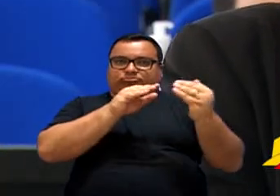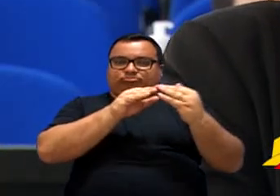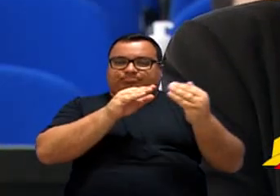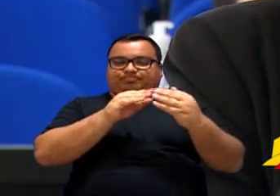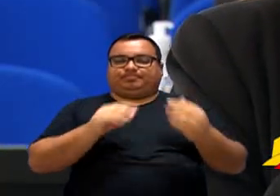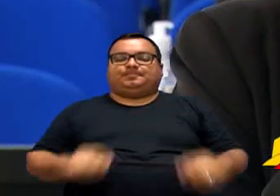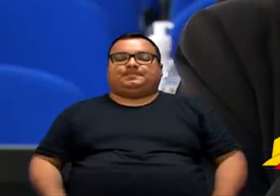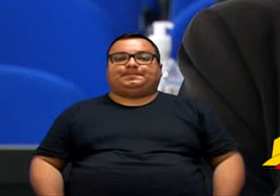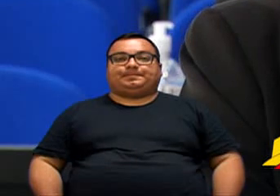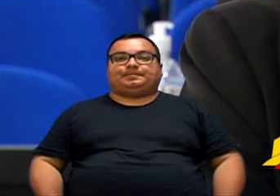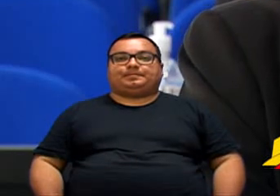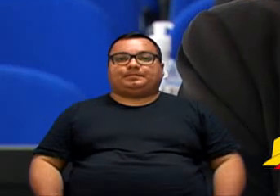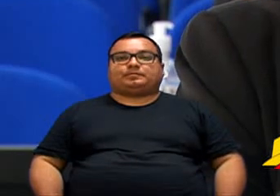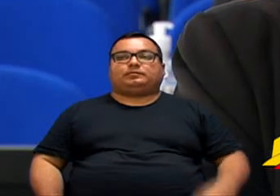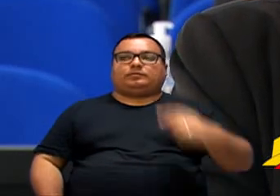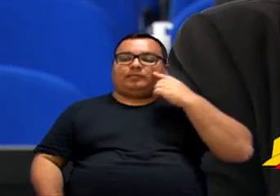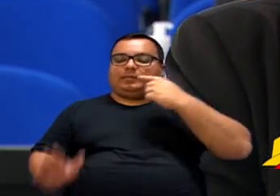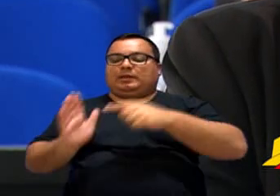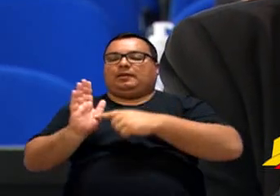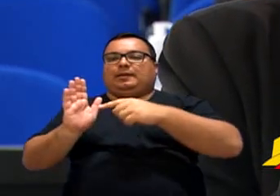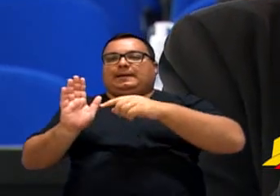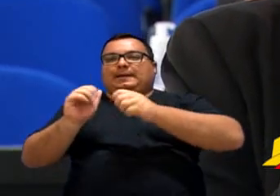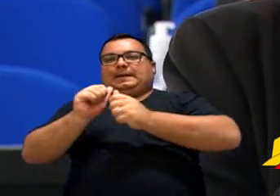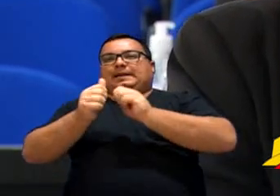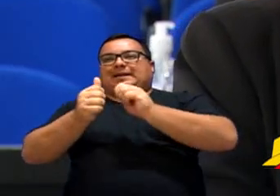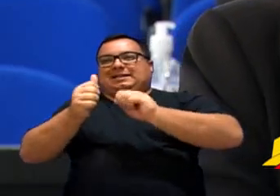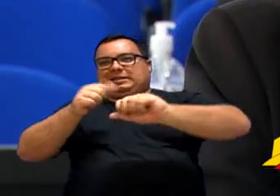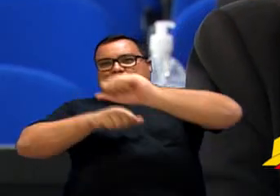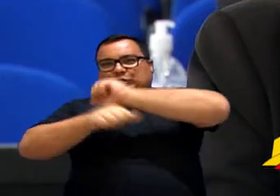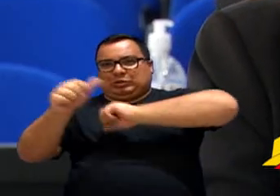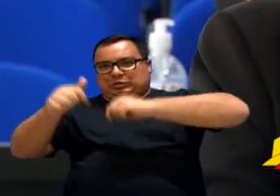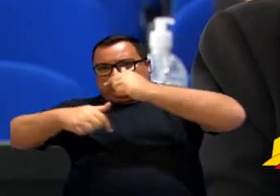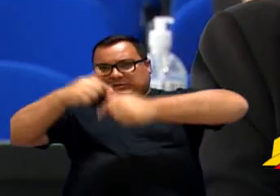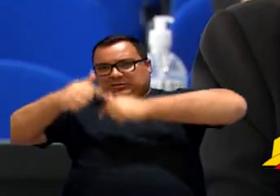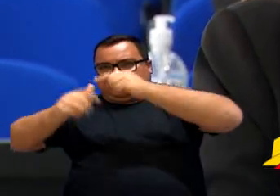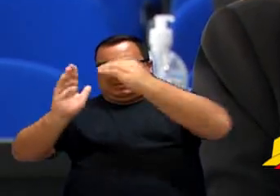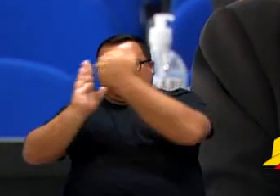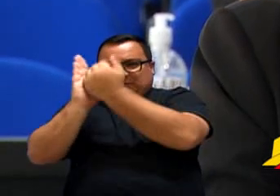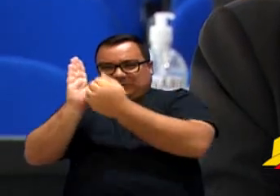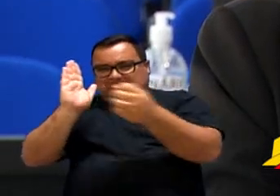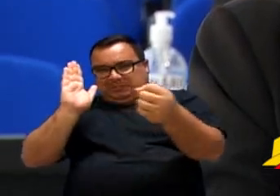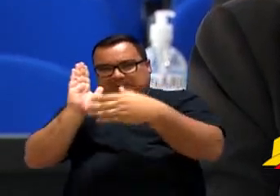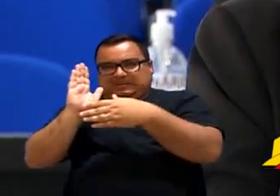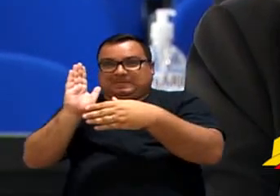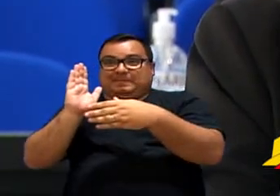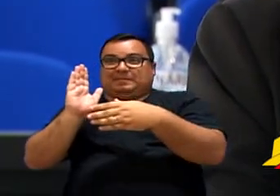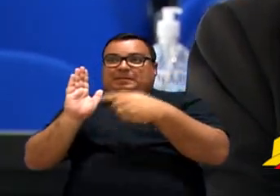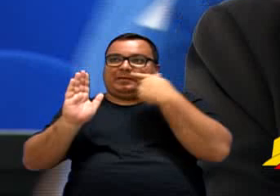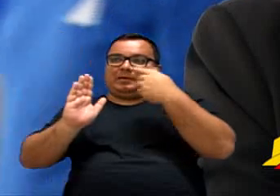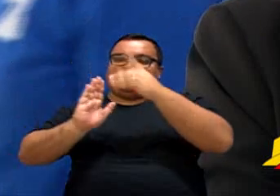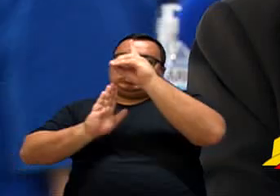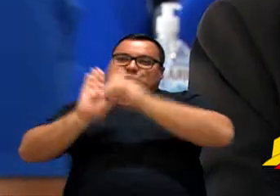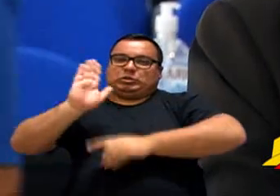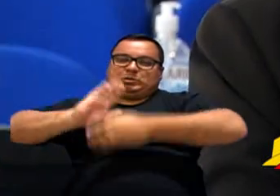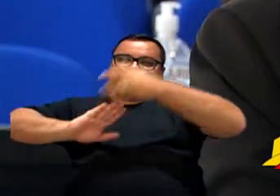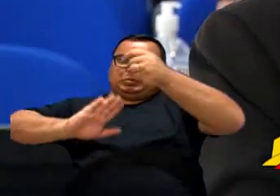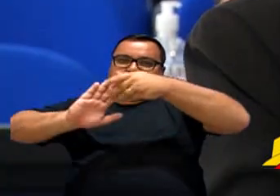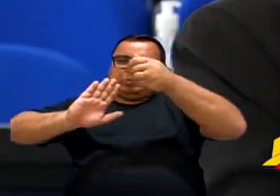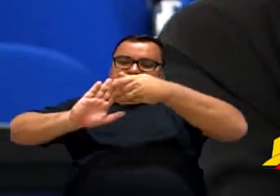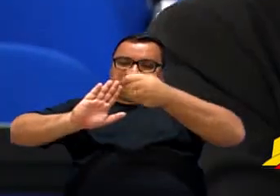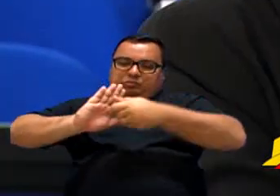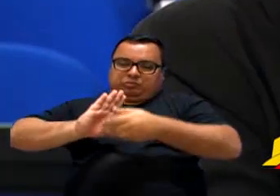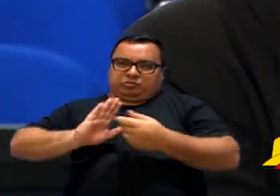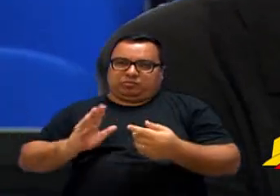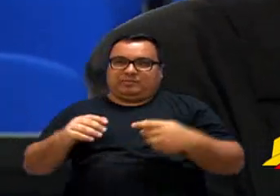revogar a reforma trabalhista, da qual tirou direitos dos trabalhadores. Eu acredito,